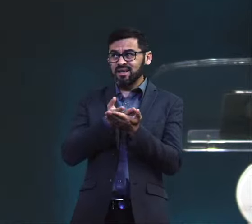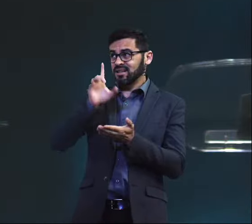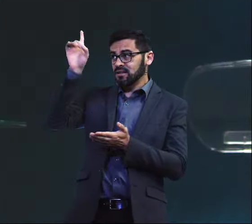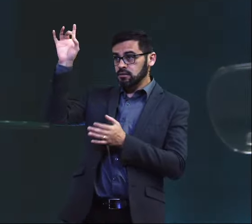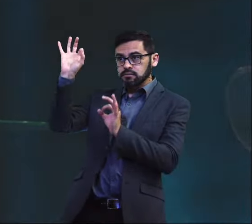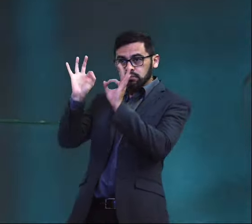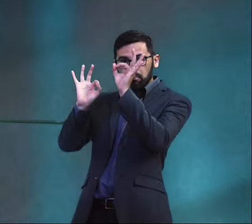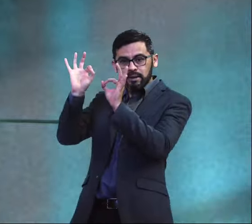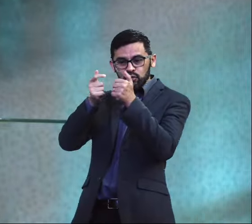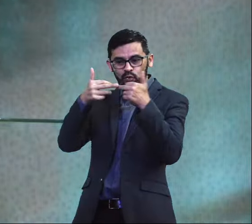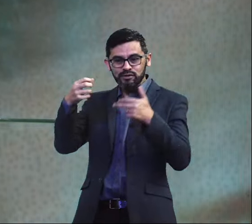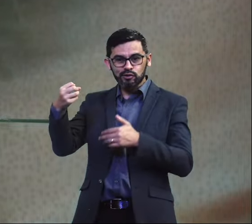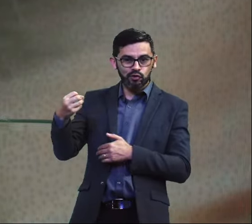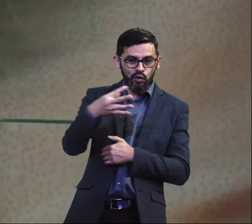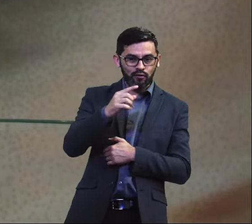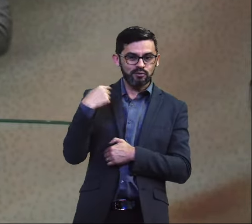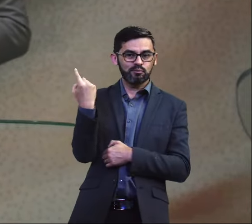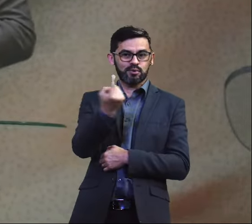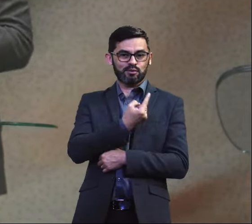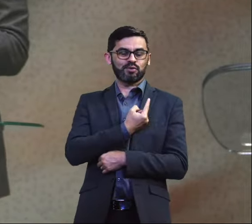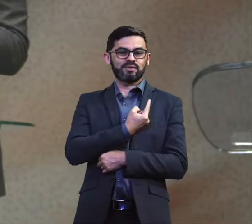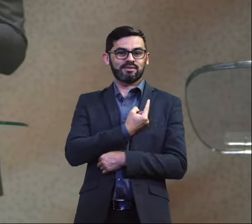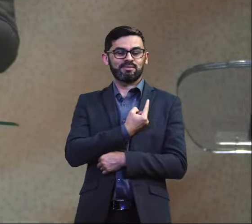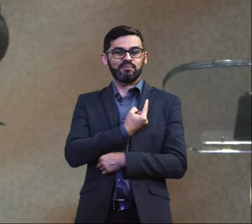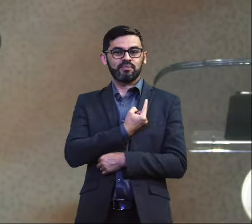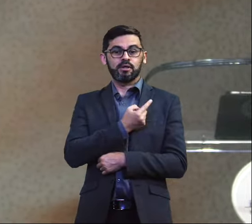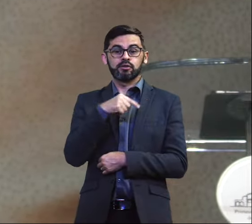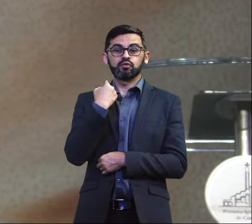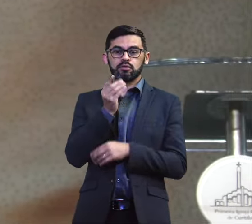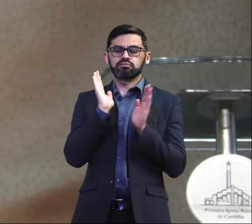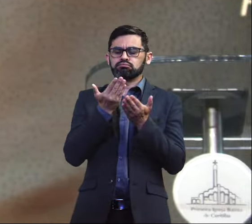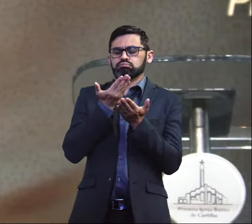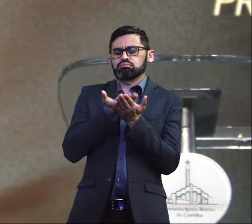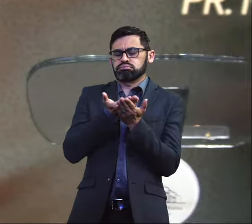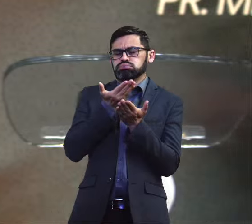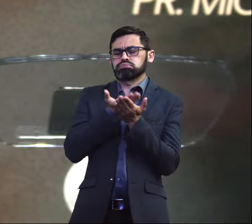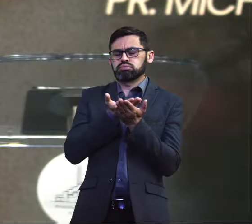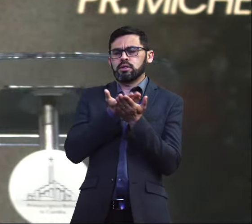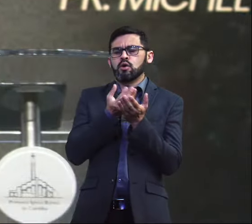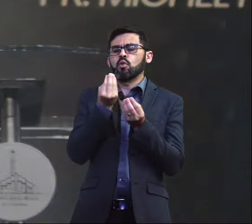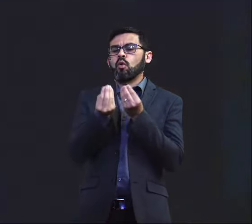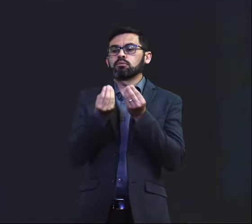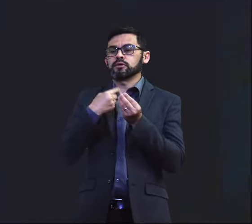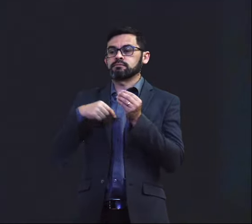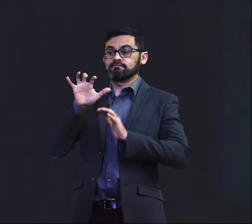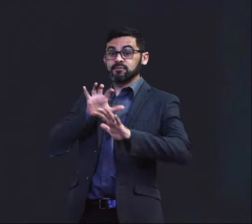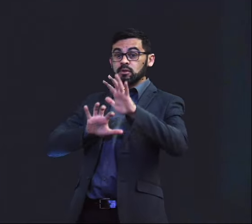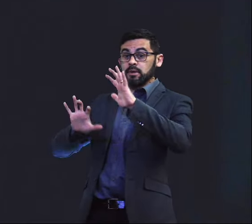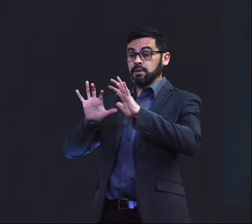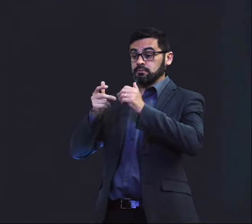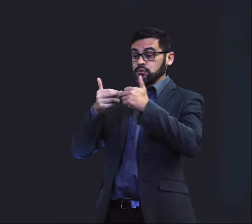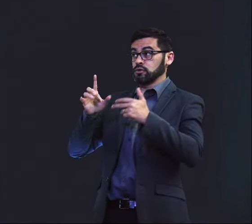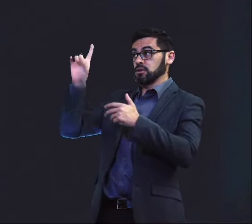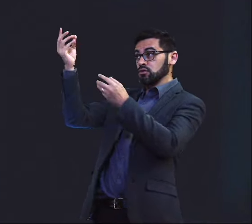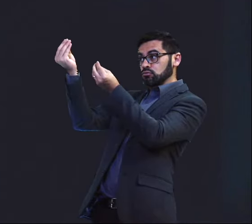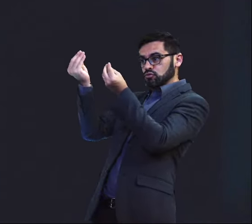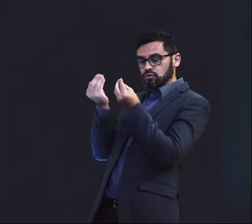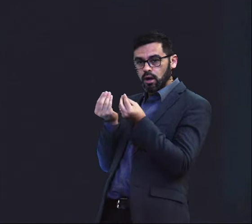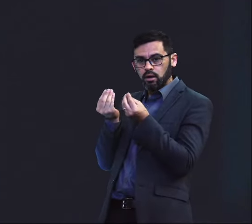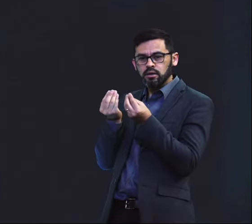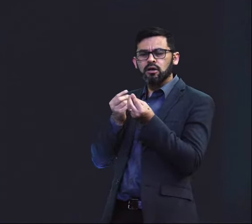coisas novas para nós? E a gente tem estudado como se preparar para o novo de Deus.